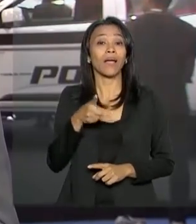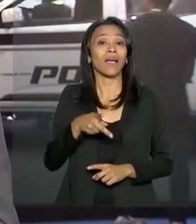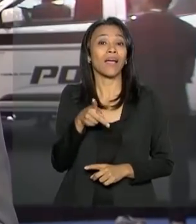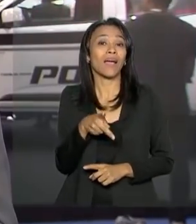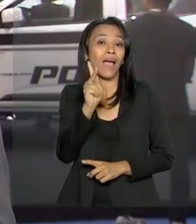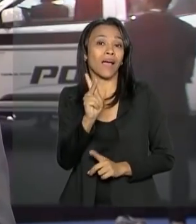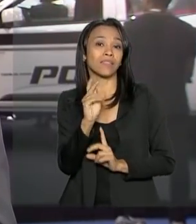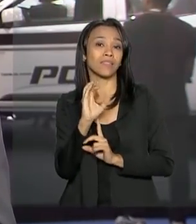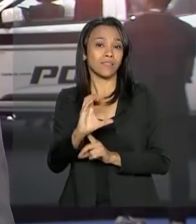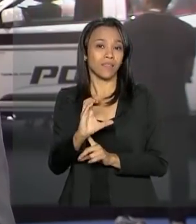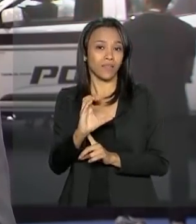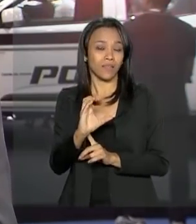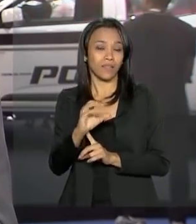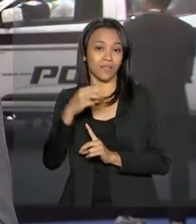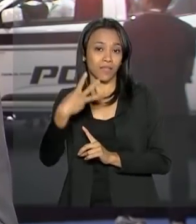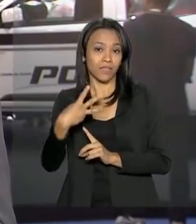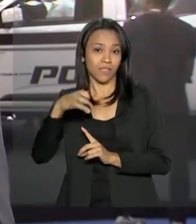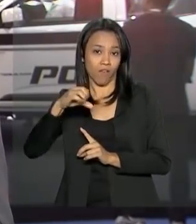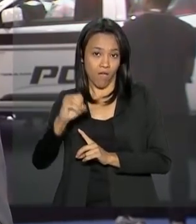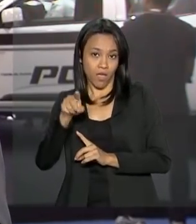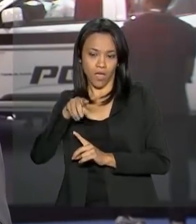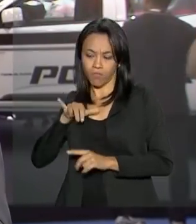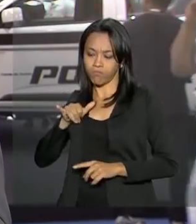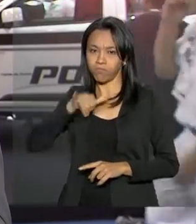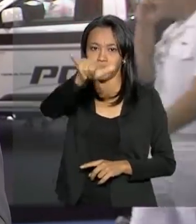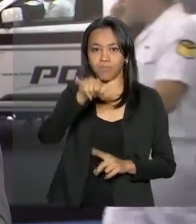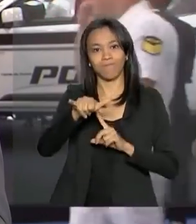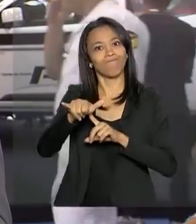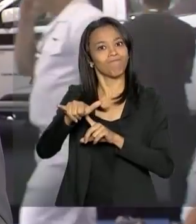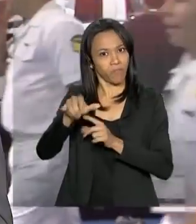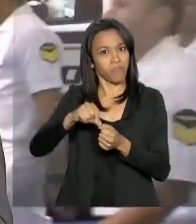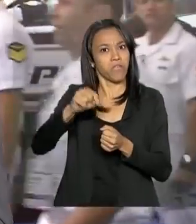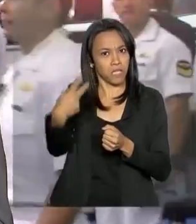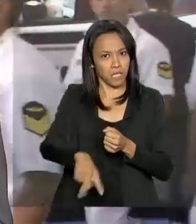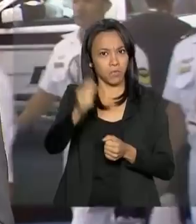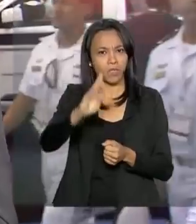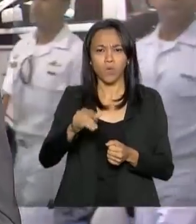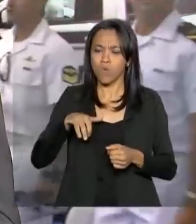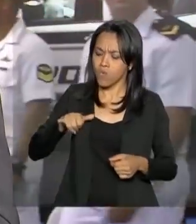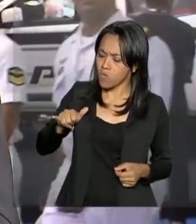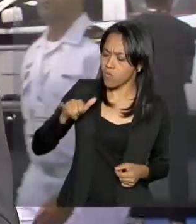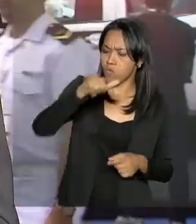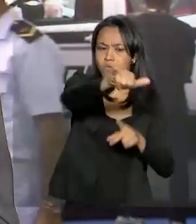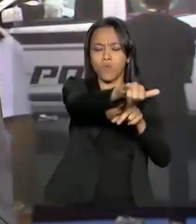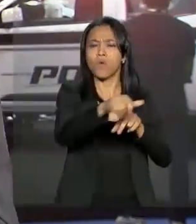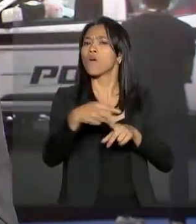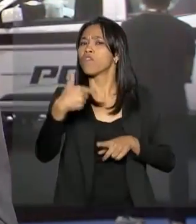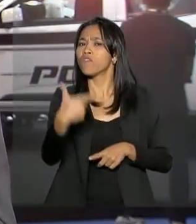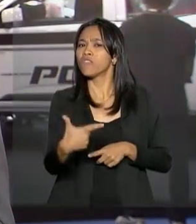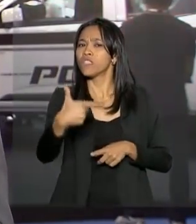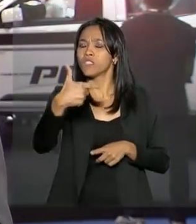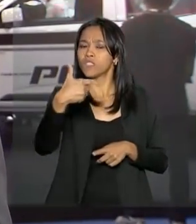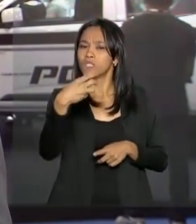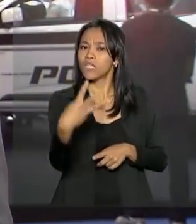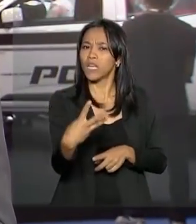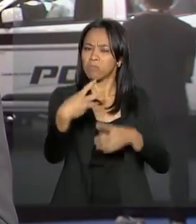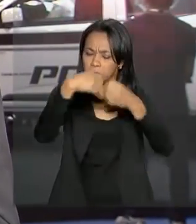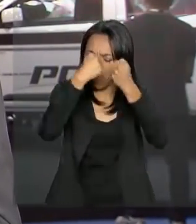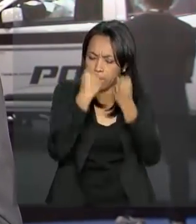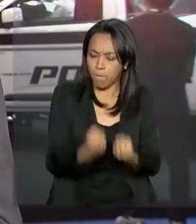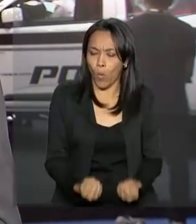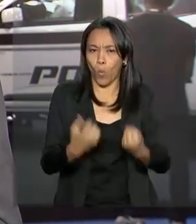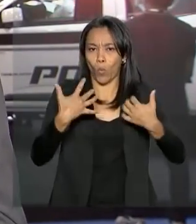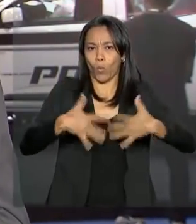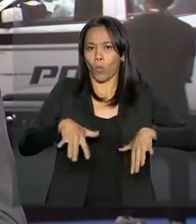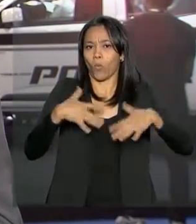maior avião militar que já foi produzido aqui no país. Para ter uma ideia, ele pode transportar 23 toneladas de equipamentos,